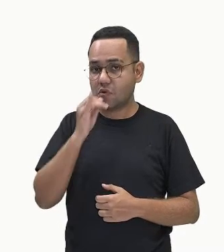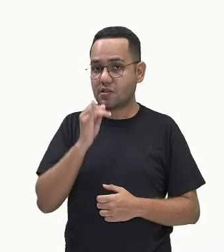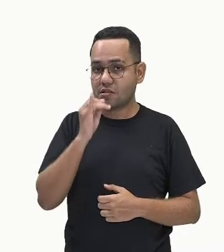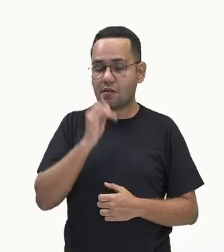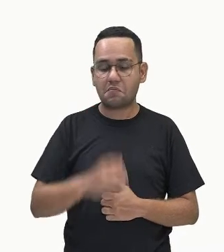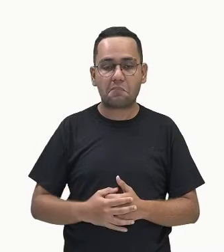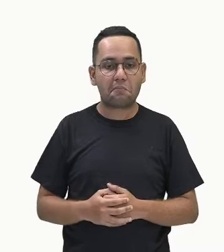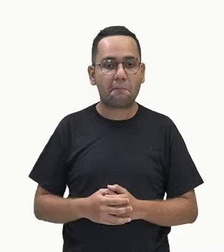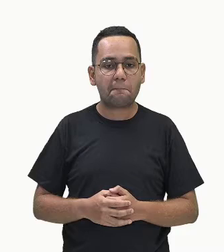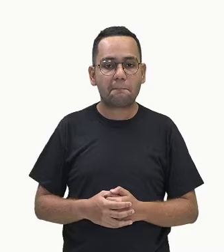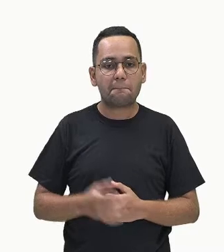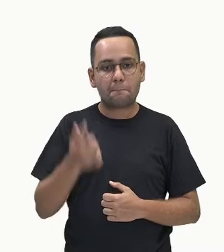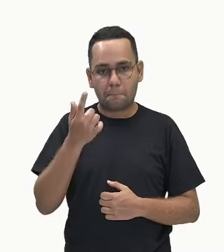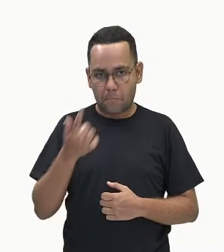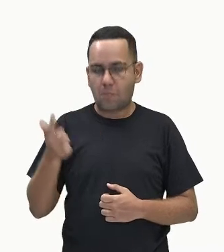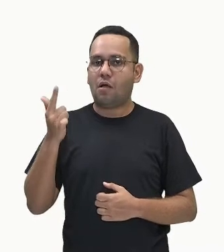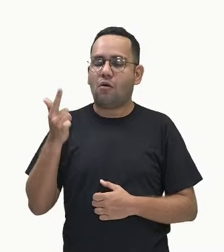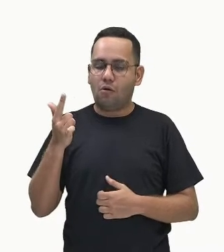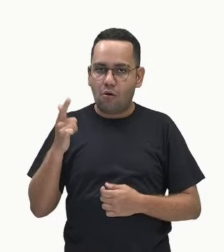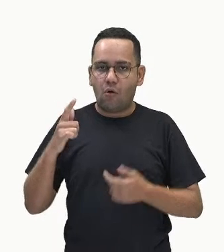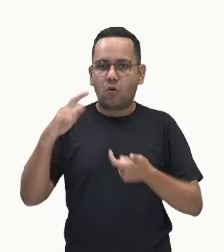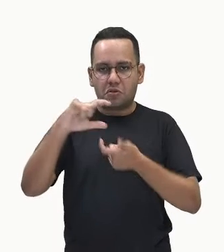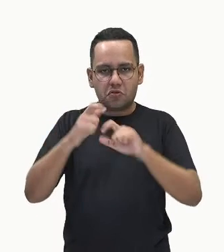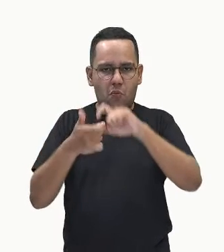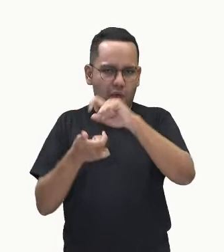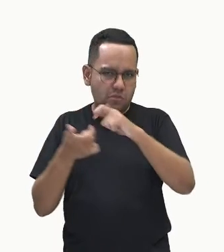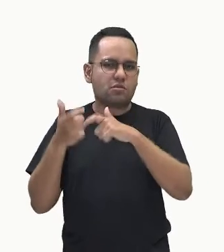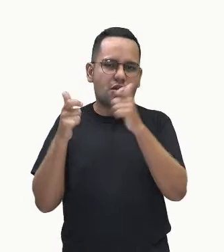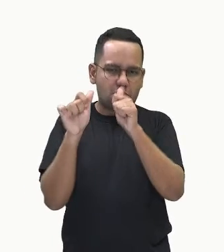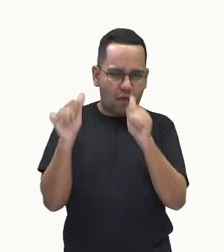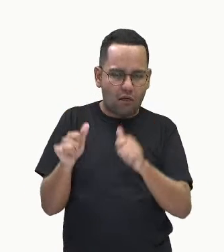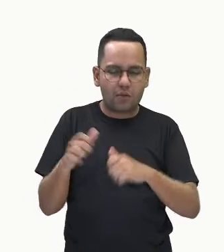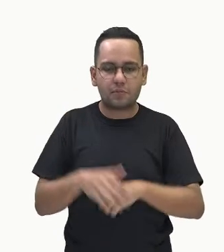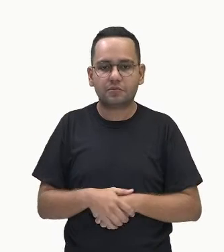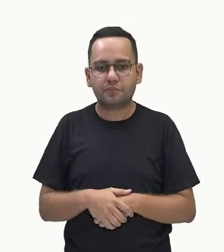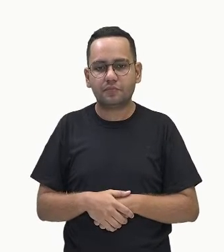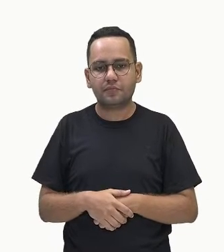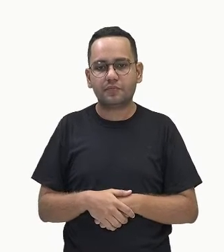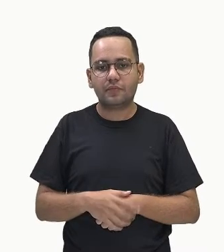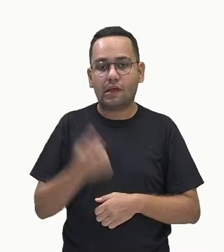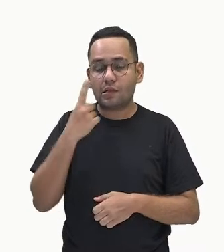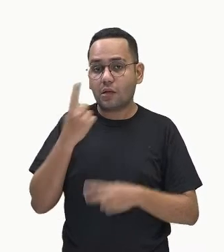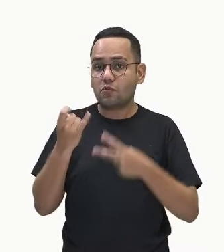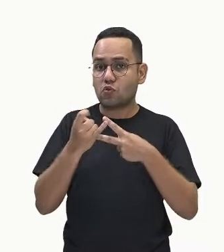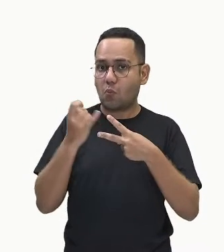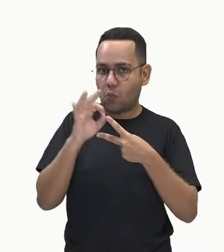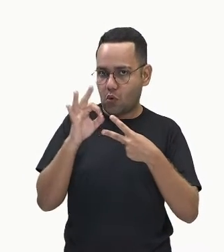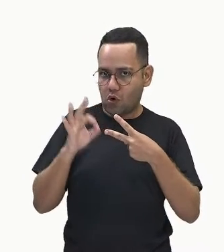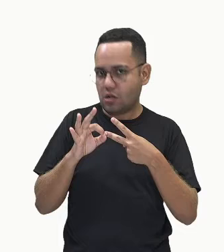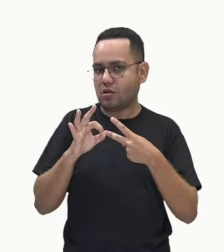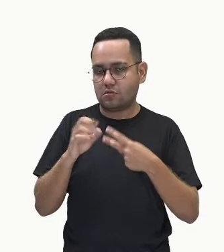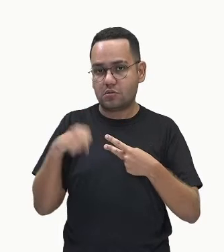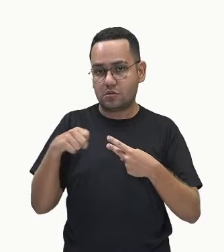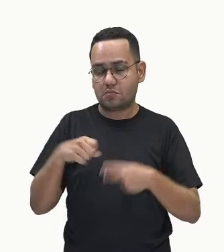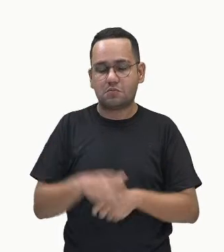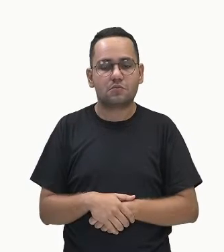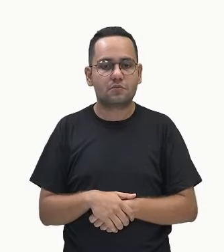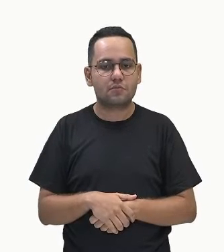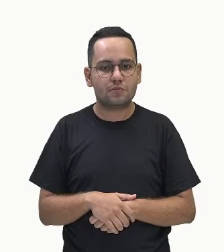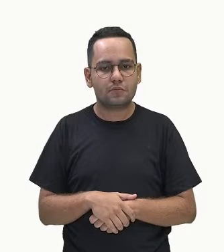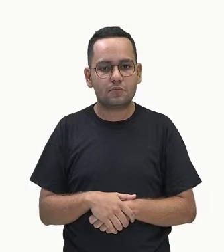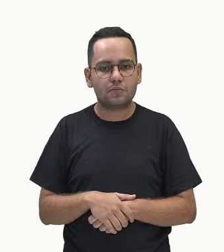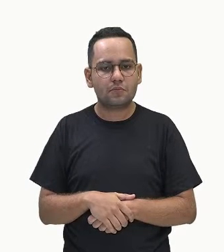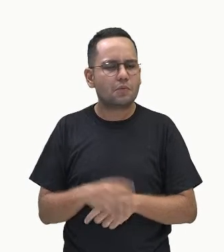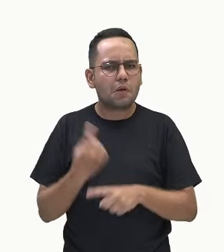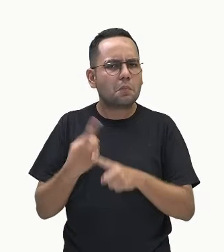outra figura geométrica. Observem aqui, ó. Nós temos um polígono regular. Ele é regular porque possui